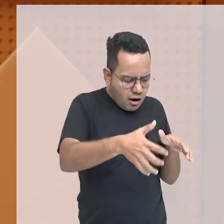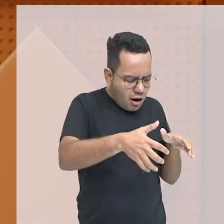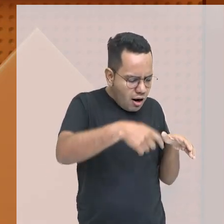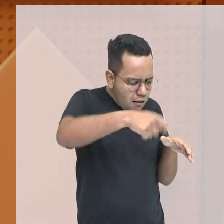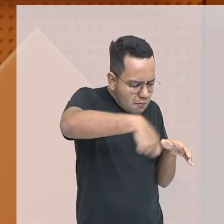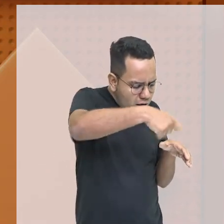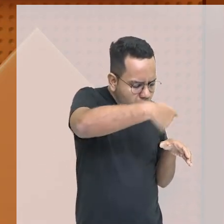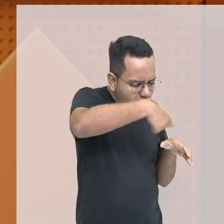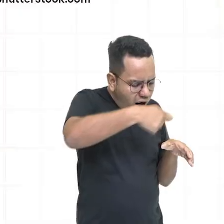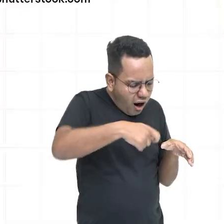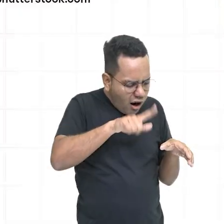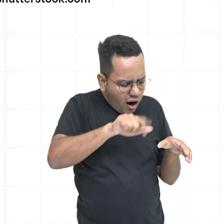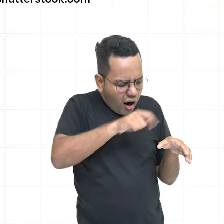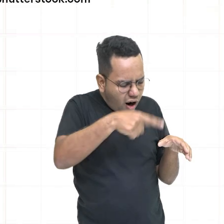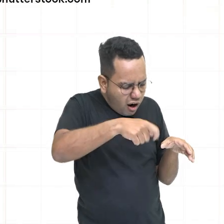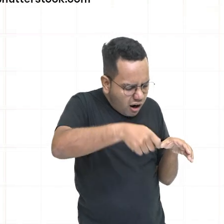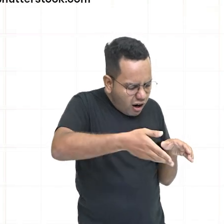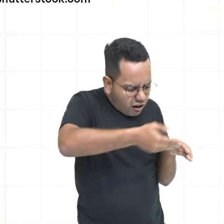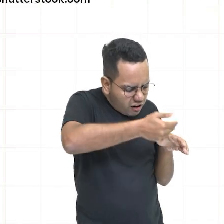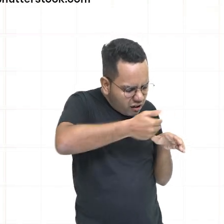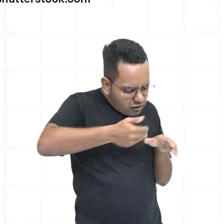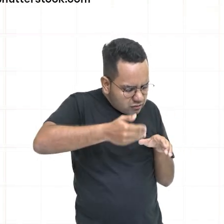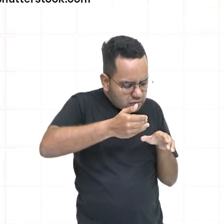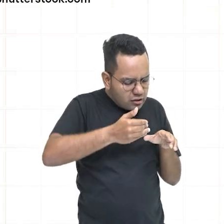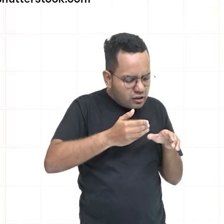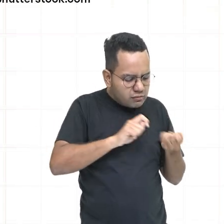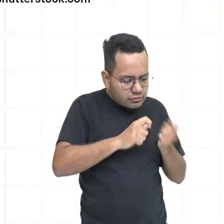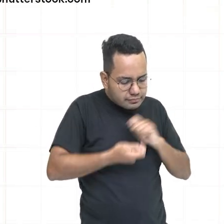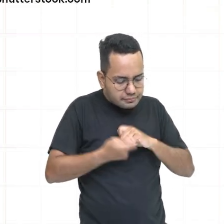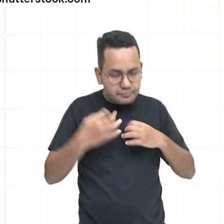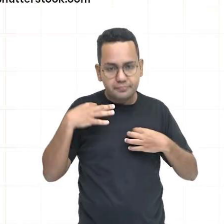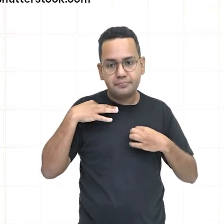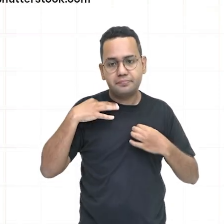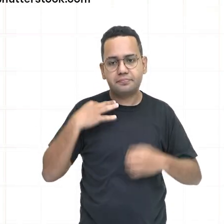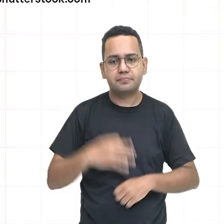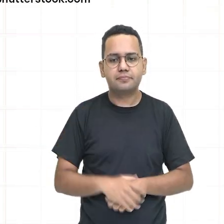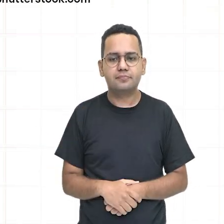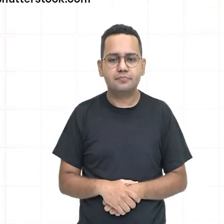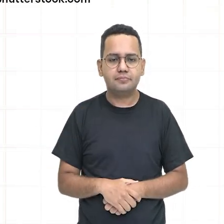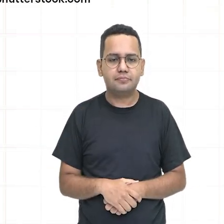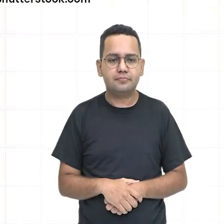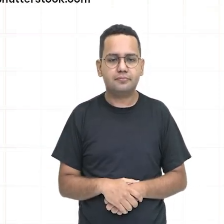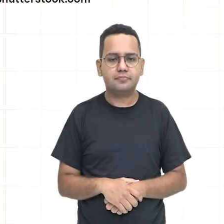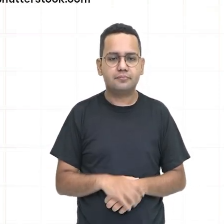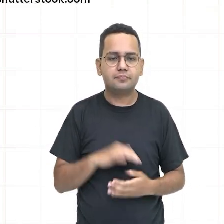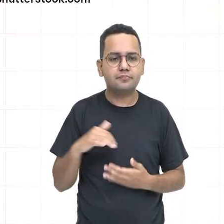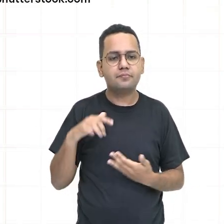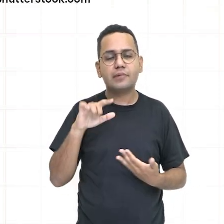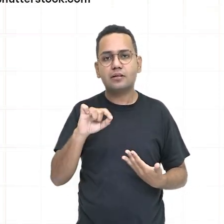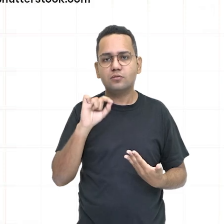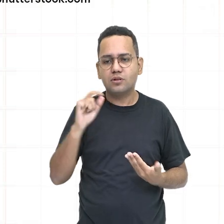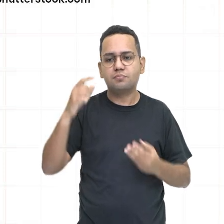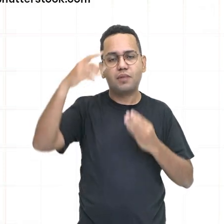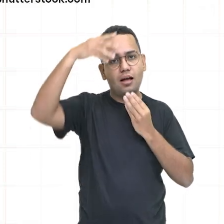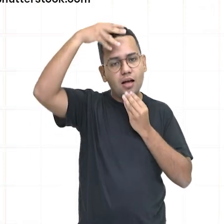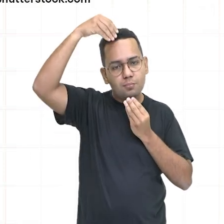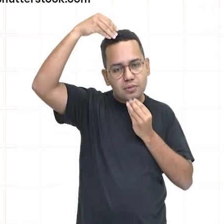também. Então, o que mais? O que mais se destaca? Destacam-se também caprinos,